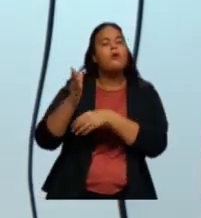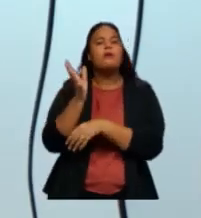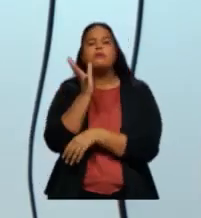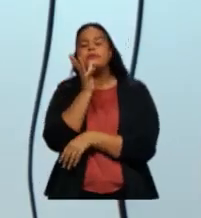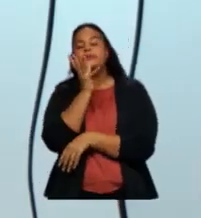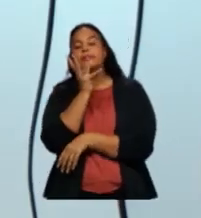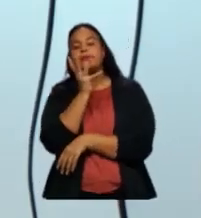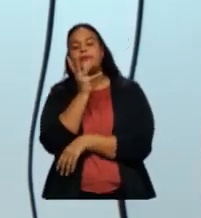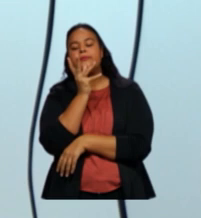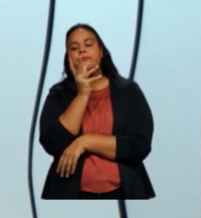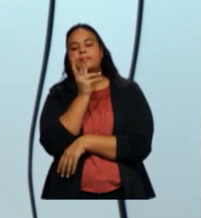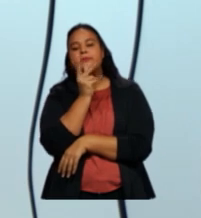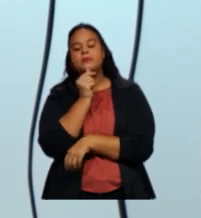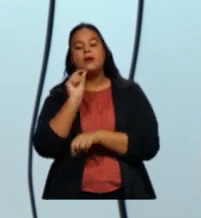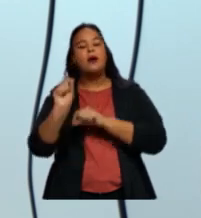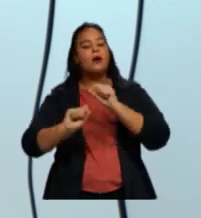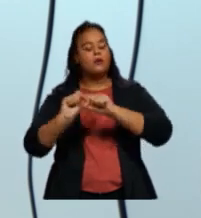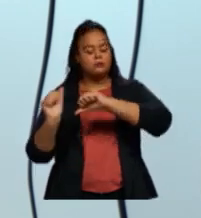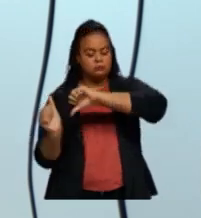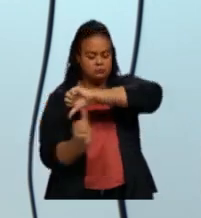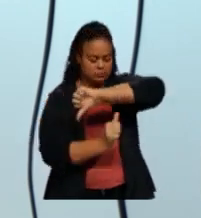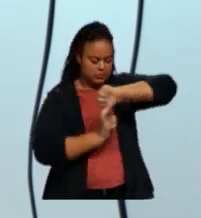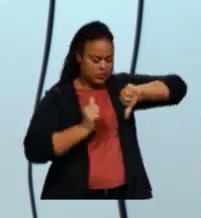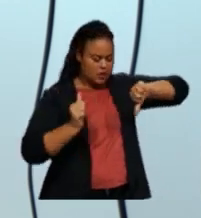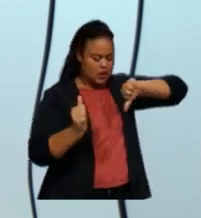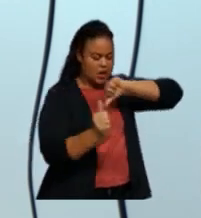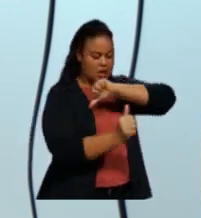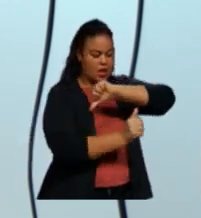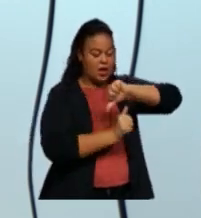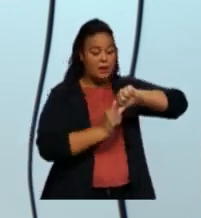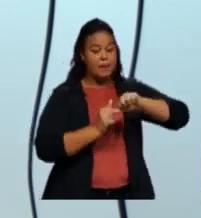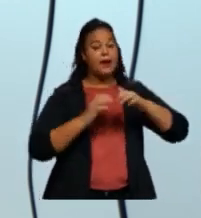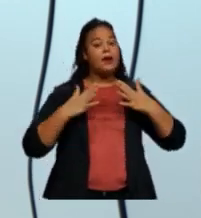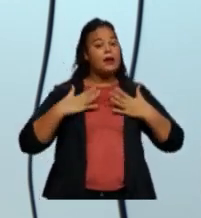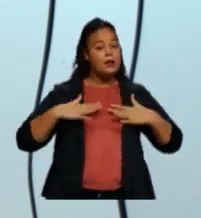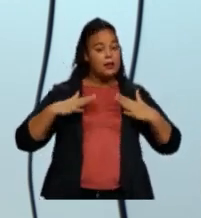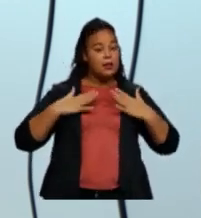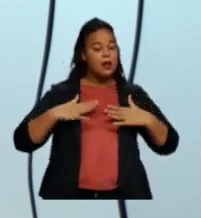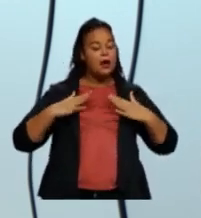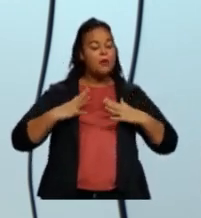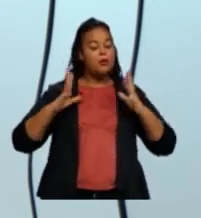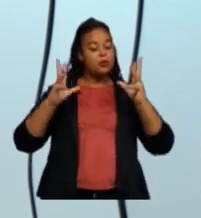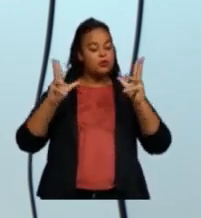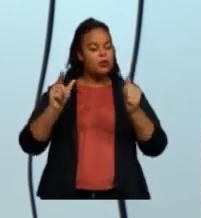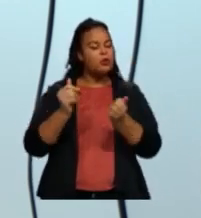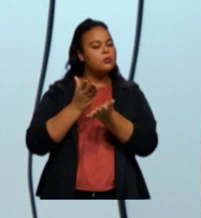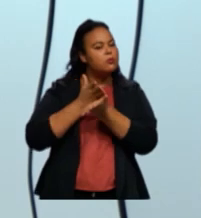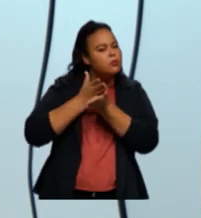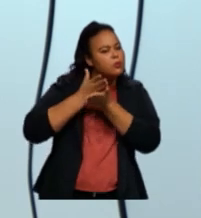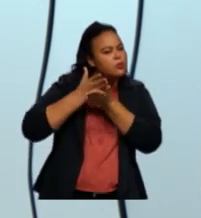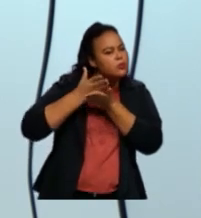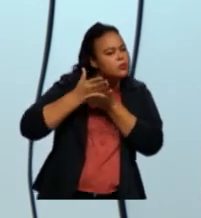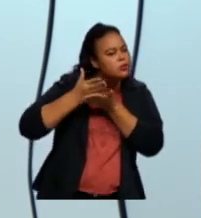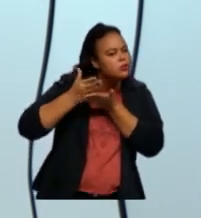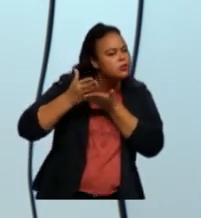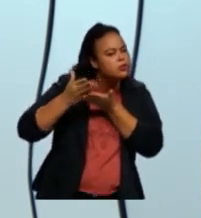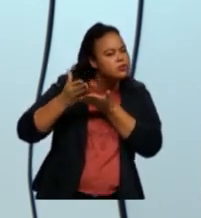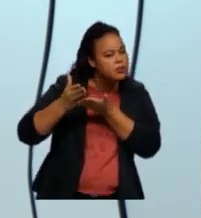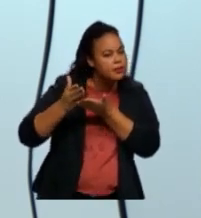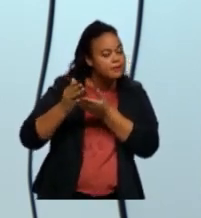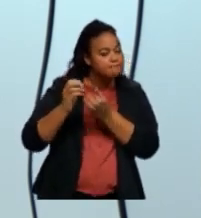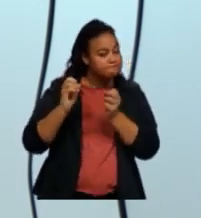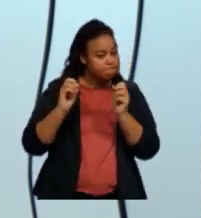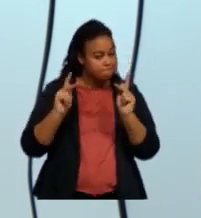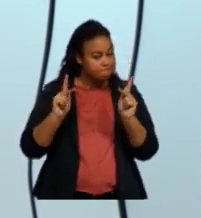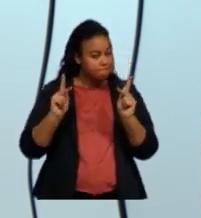essas mudanças, essas transformações vão chegar para todos. Todas as pessoas que hoje são adultos passaram por